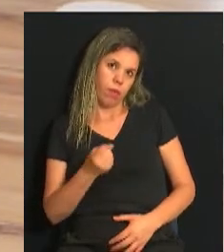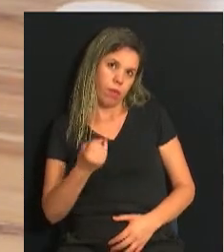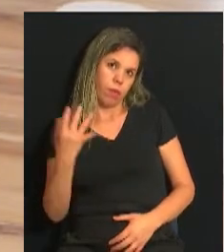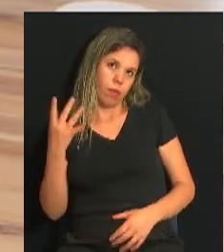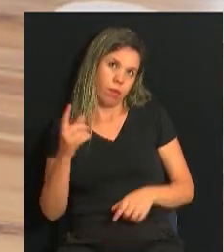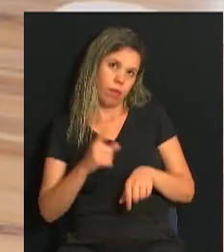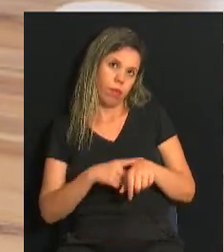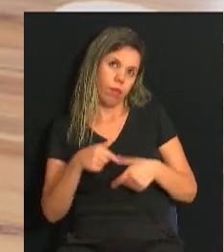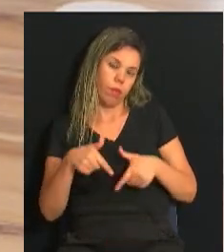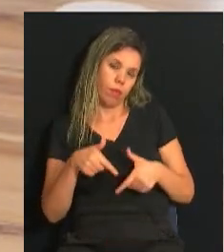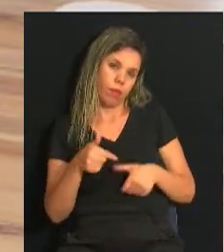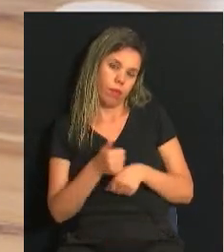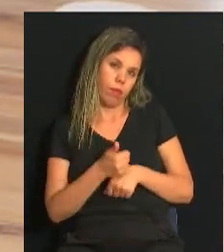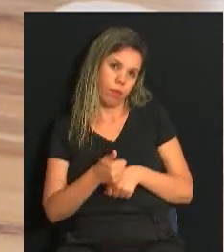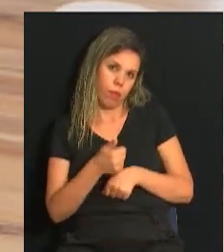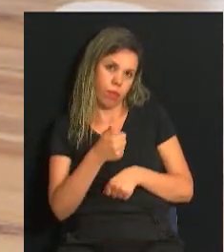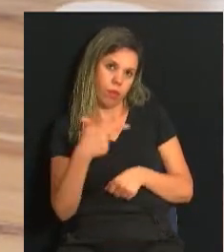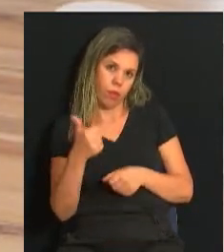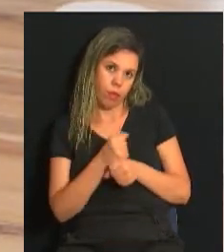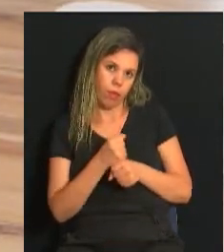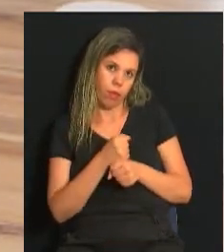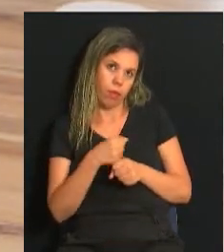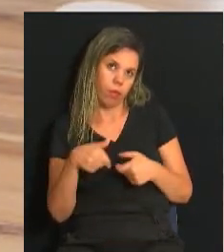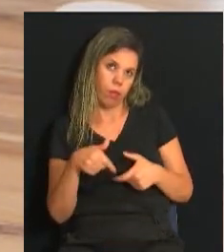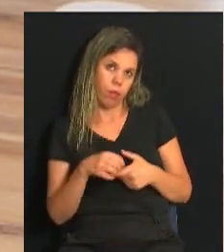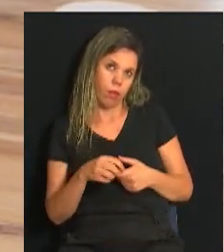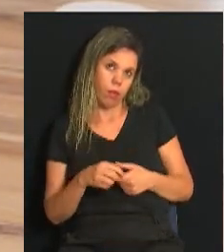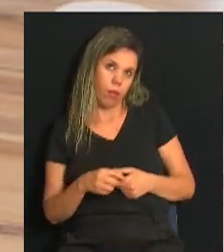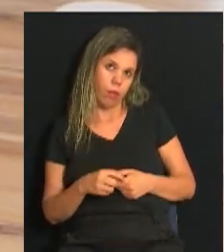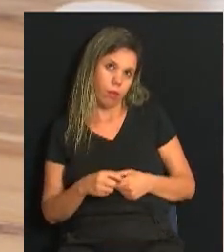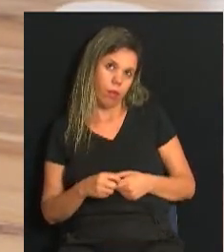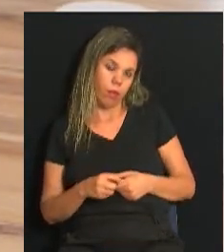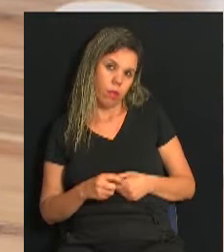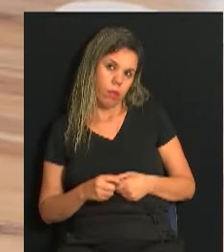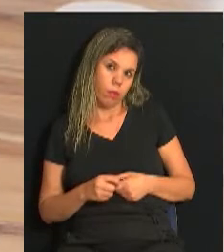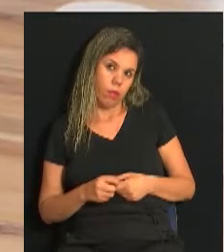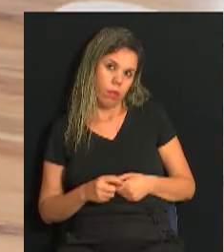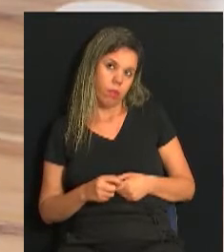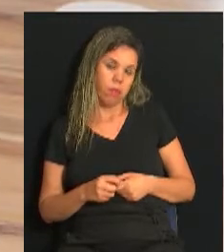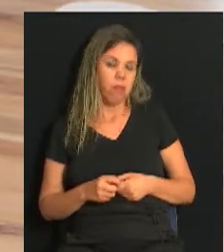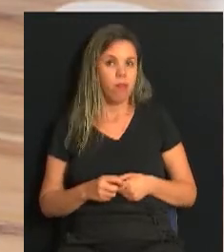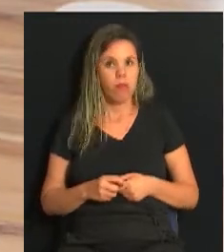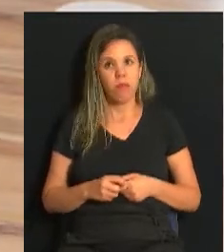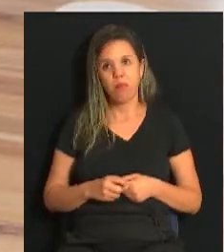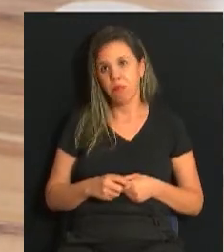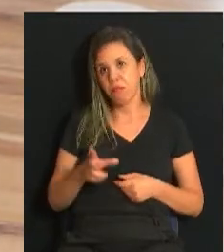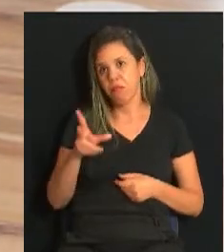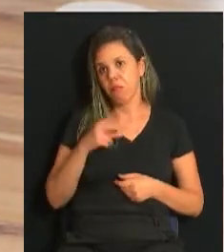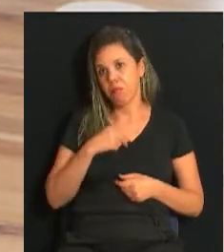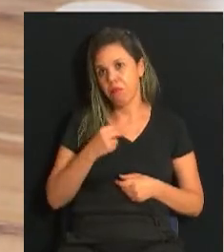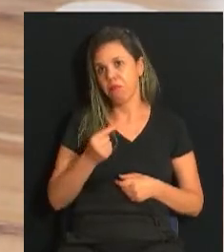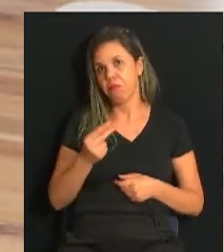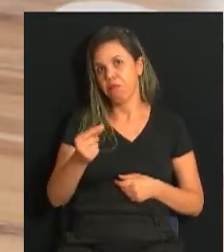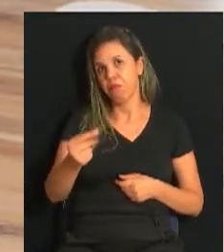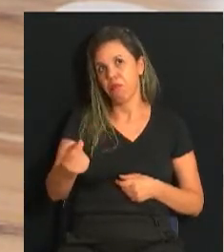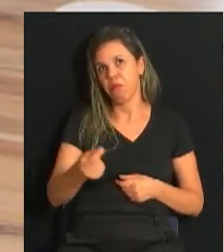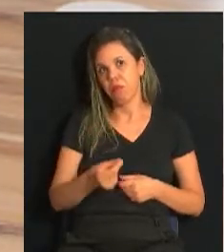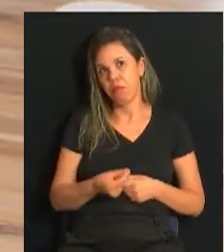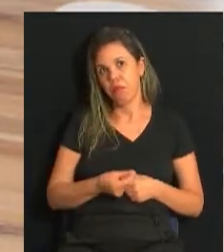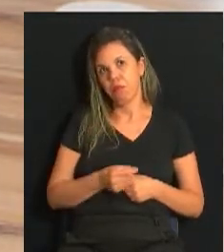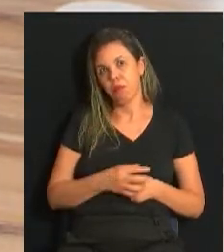ter trabalha nessa área trabalhando 12 anos 12 anos Nossa um tem